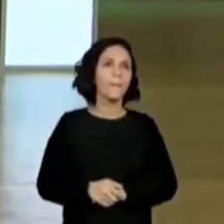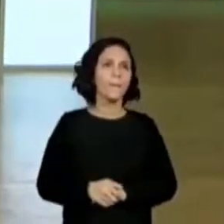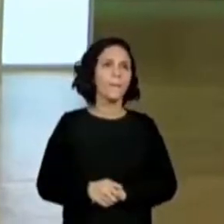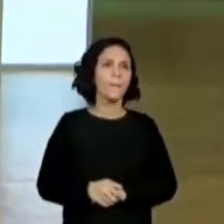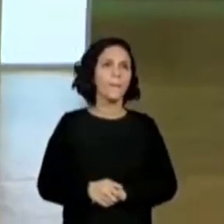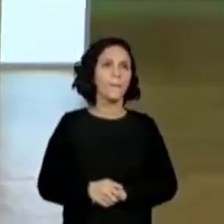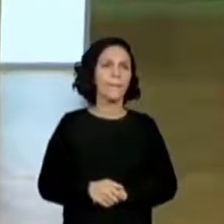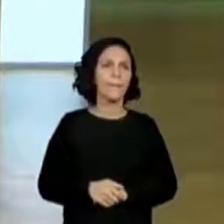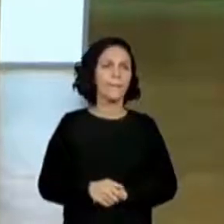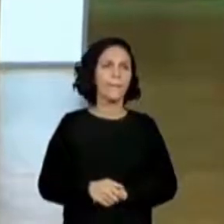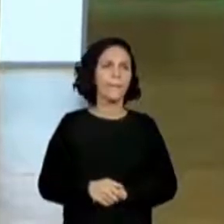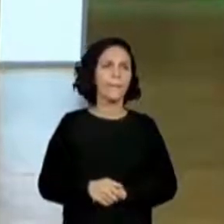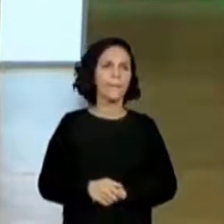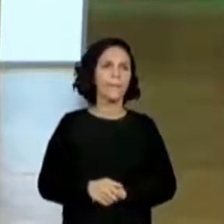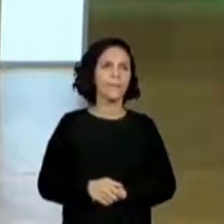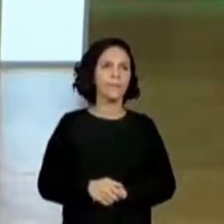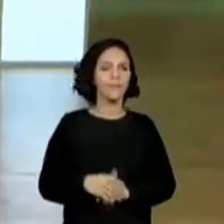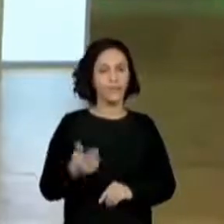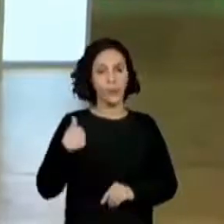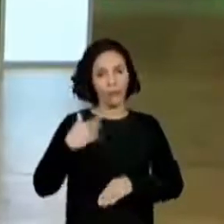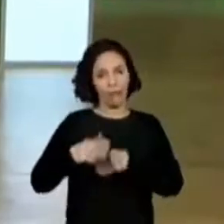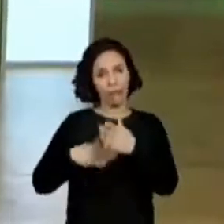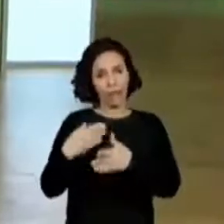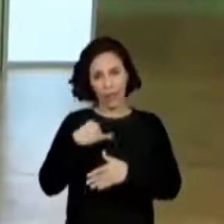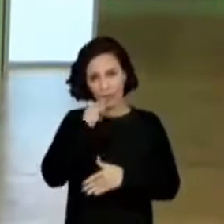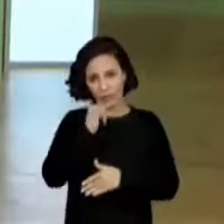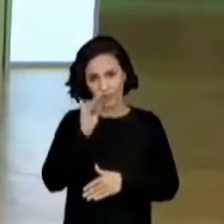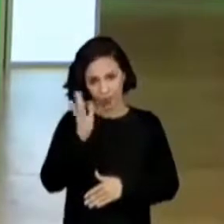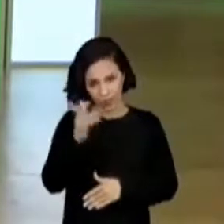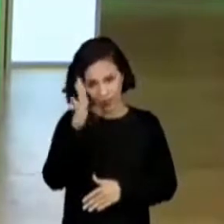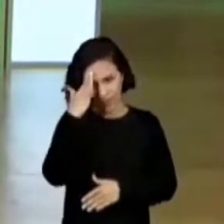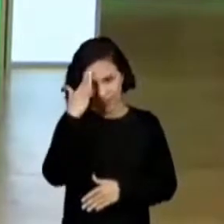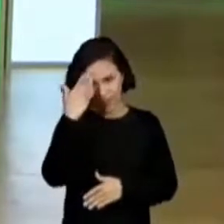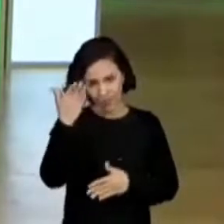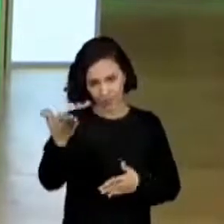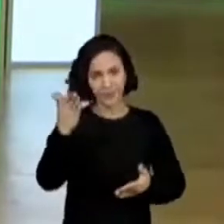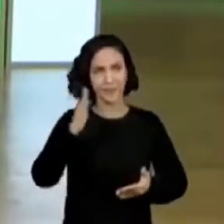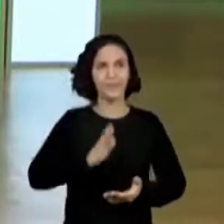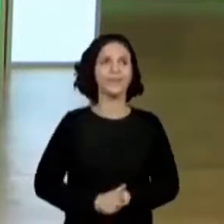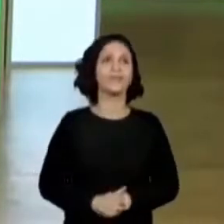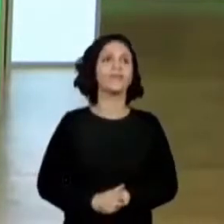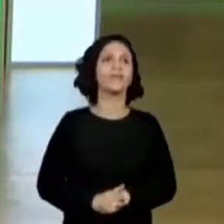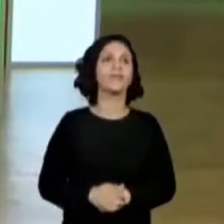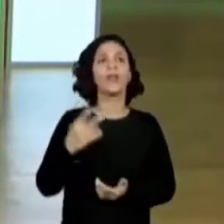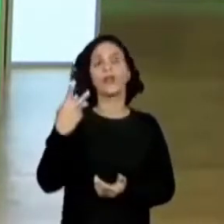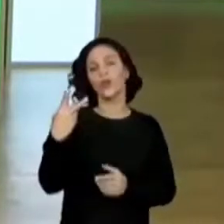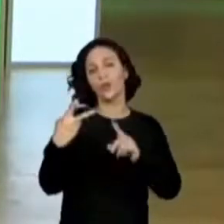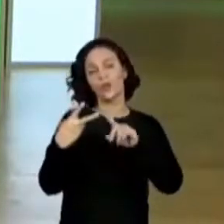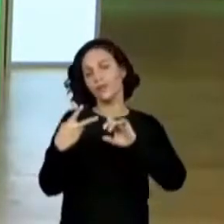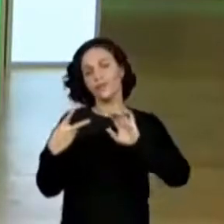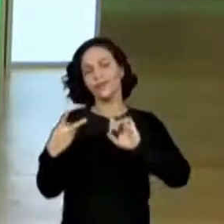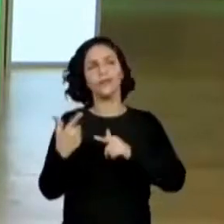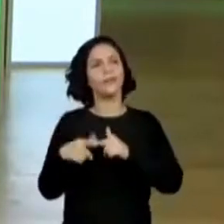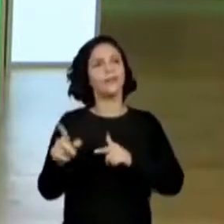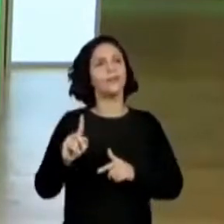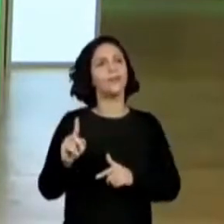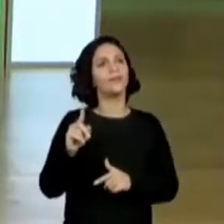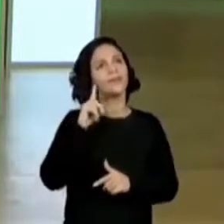ajuda, Pro. Já falei que eu sou atrapalhada, eles devem... Tá vindo um outro. Bom, vieram duas, não tem